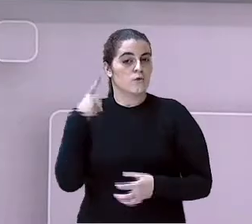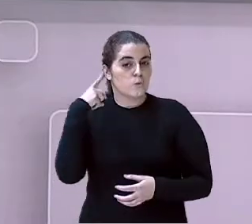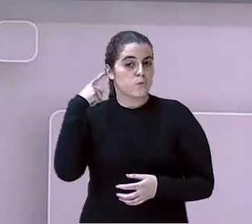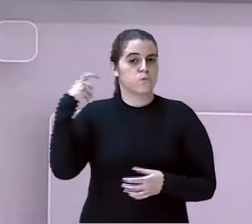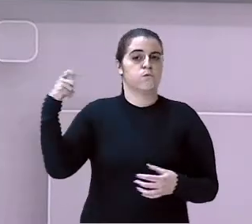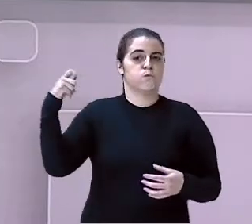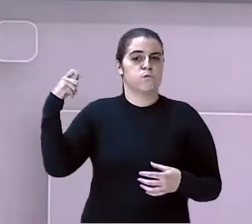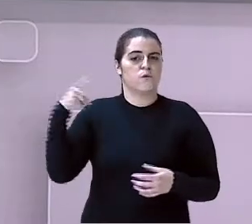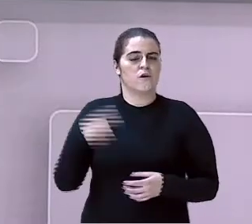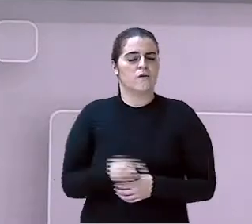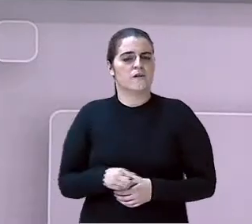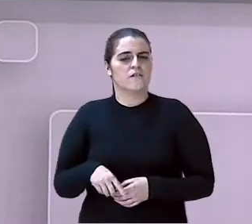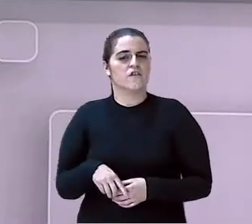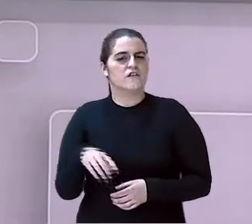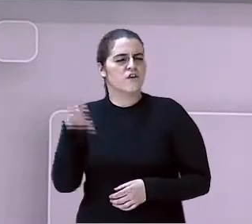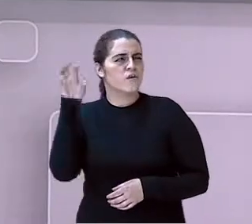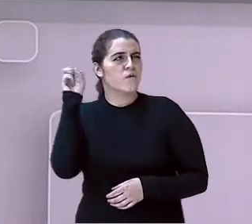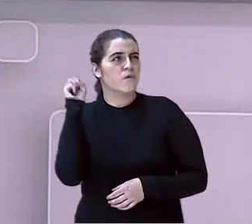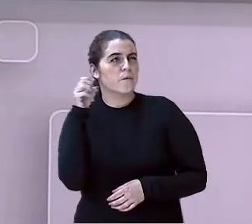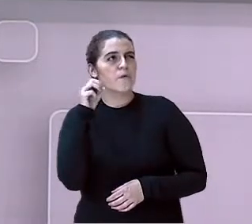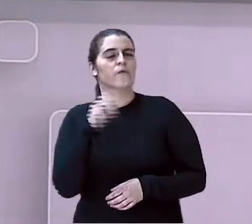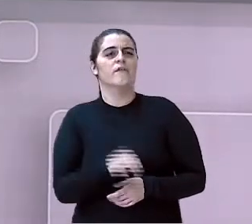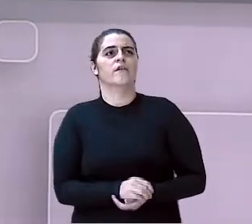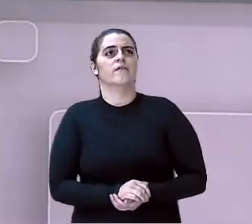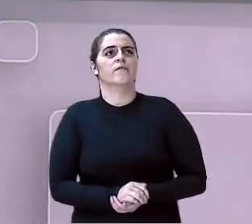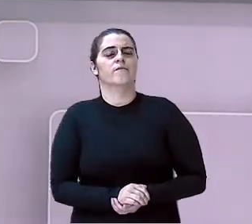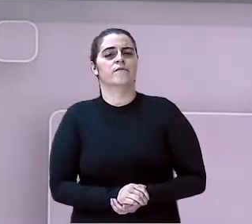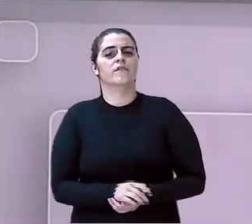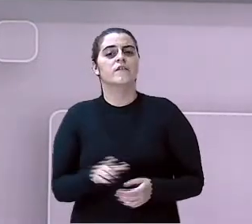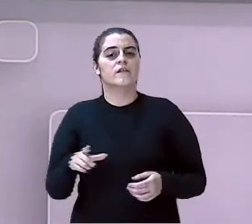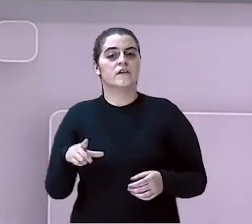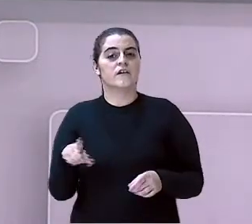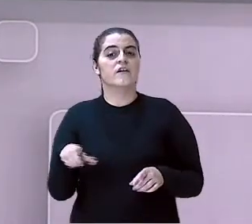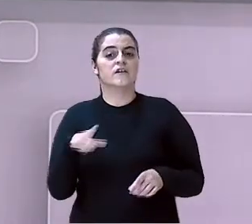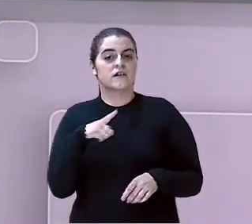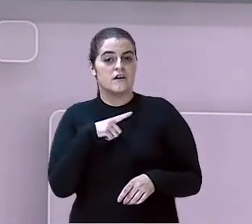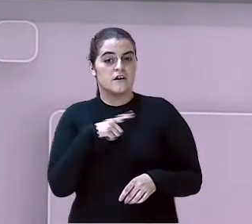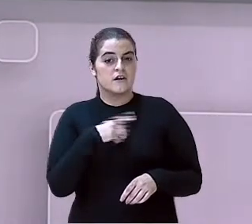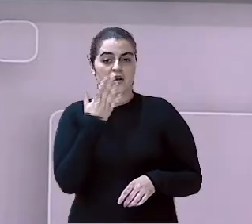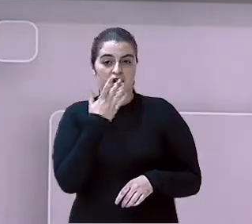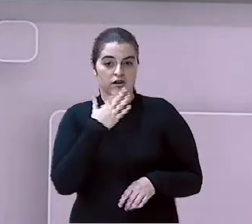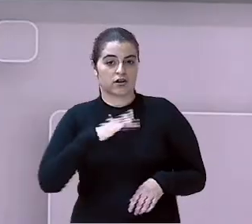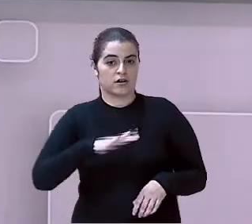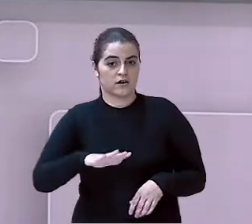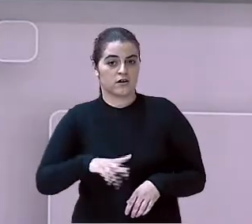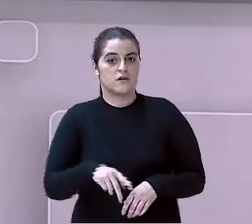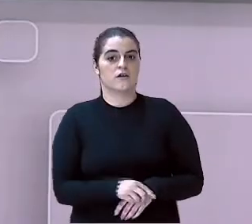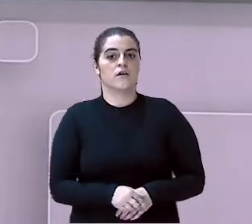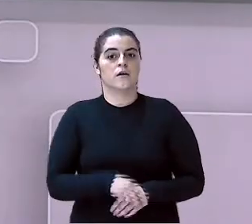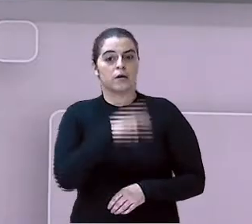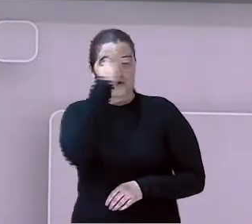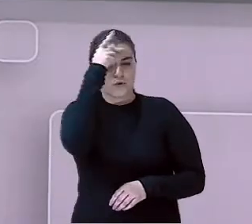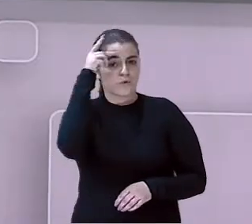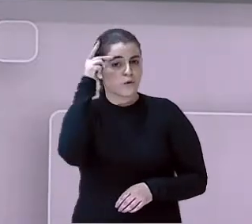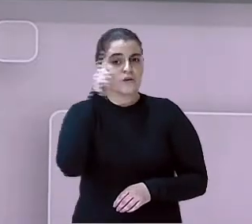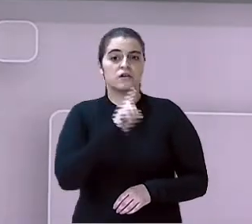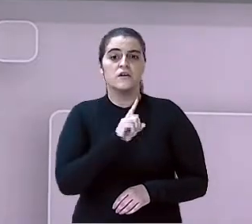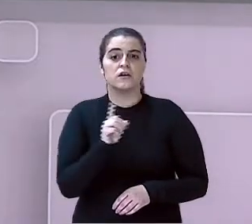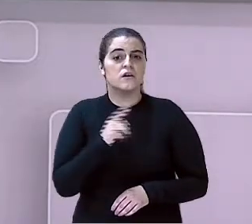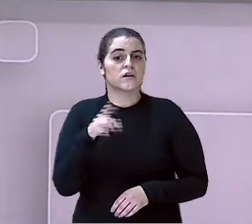esse som para você poder ouvir, para mim poder ouvir. Tem, professora, crianças, né, pessoas que não